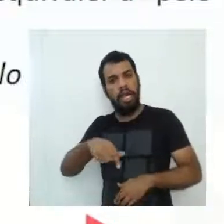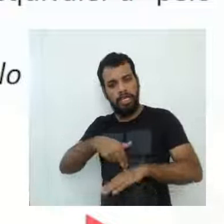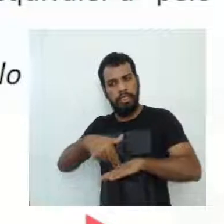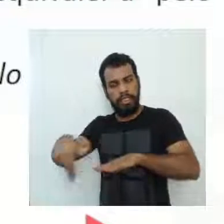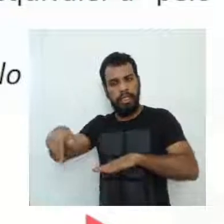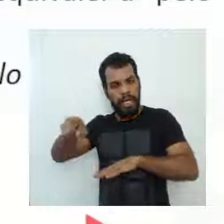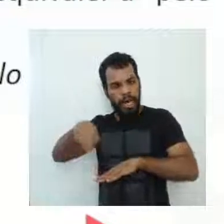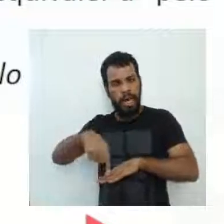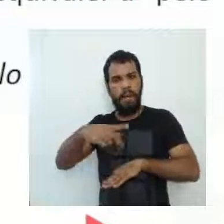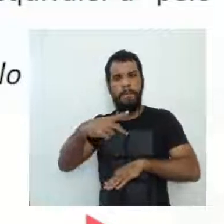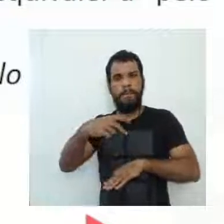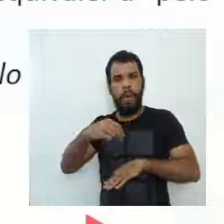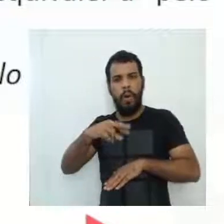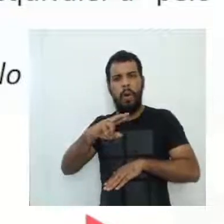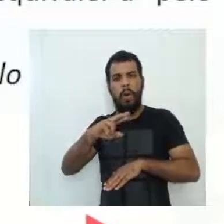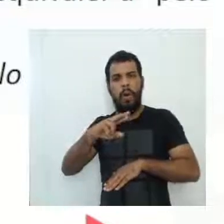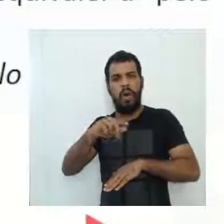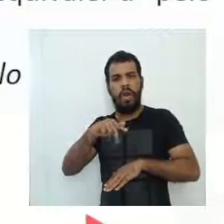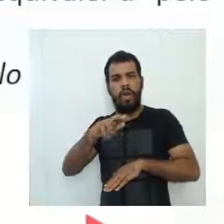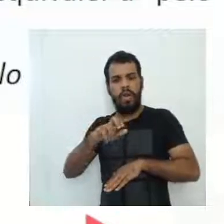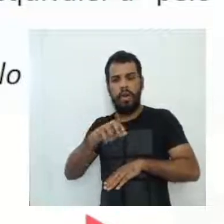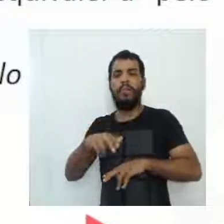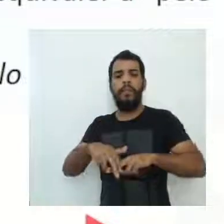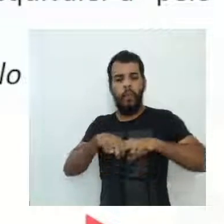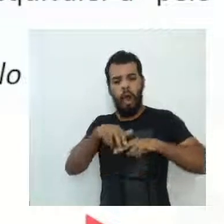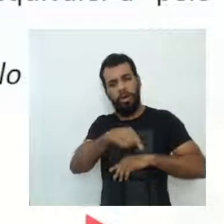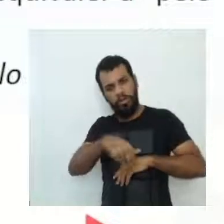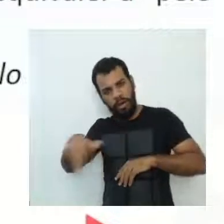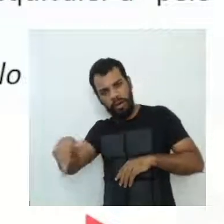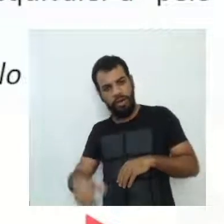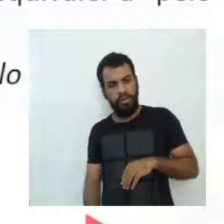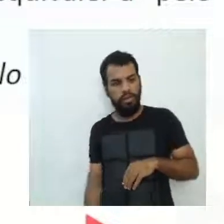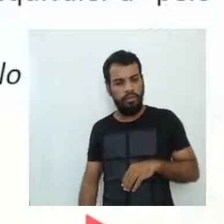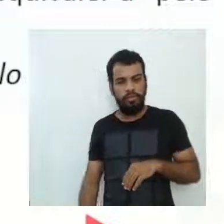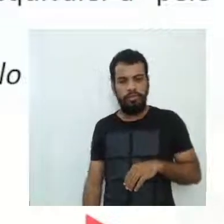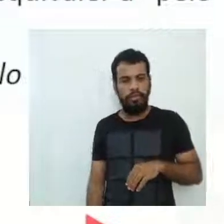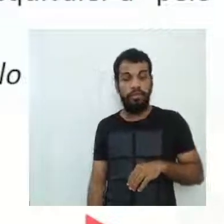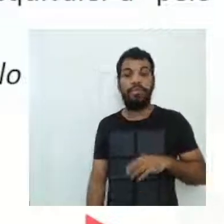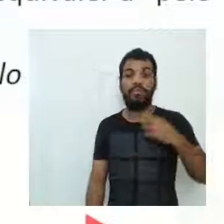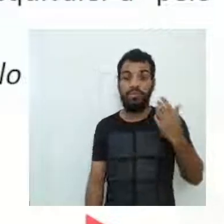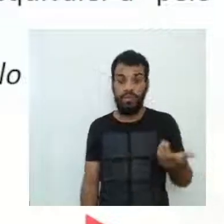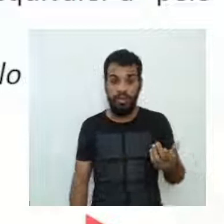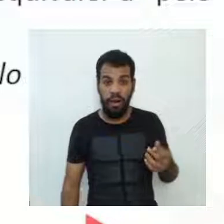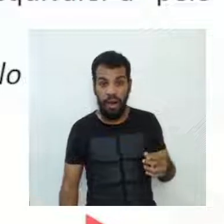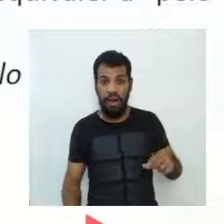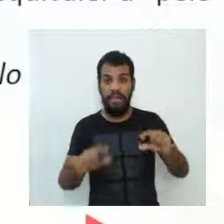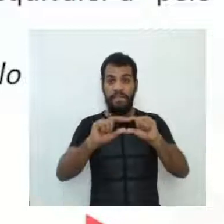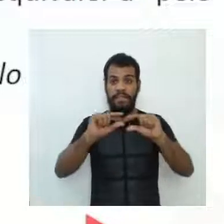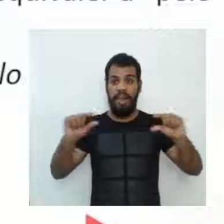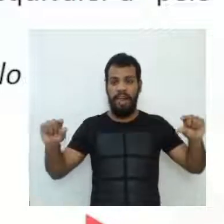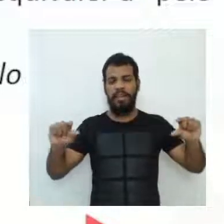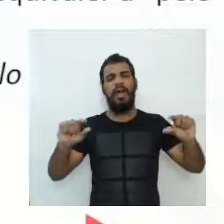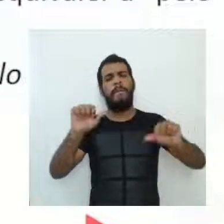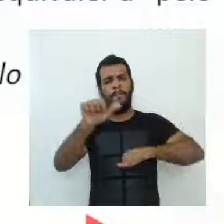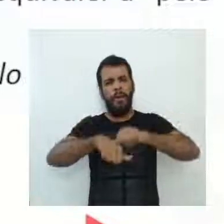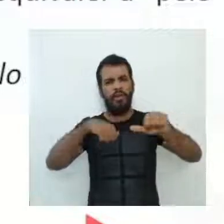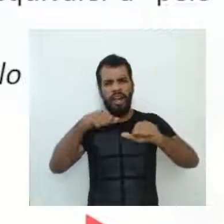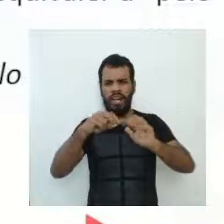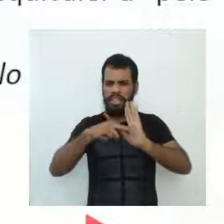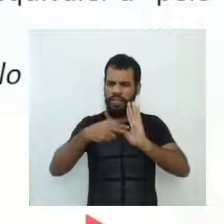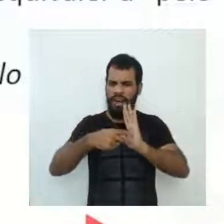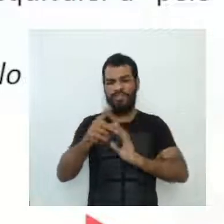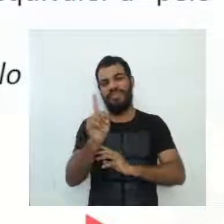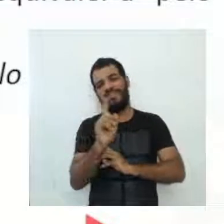esse porquê pela expressão pelo qual, e o sentido dessa frase não vai ser comprometido. Vamos